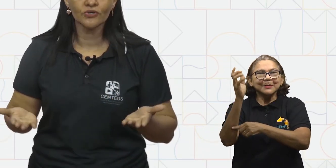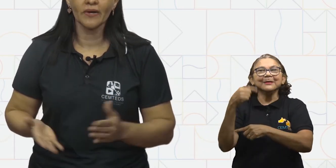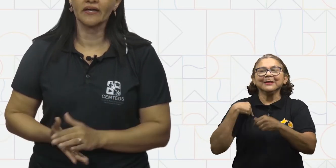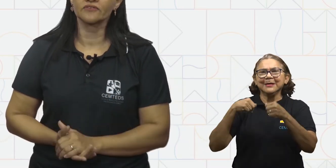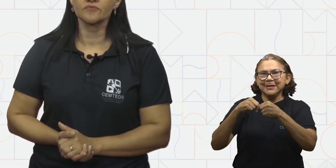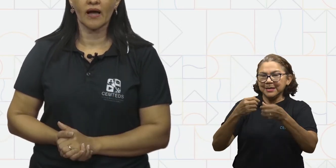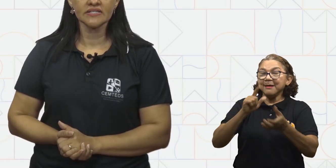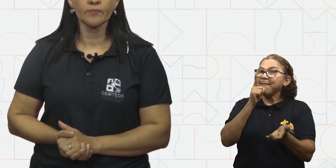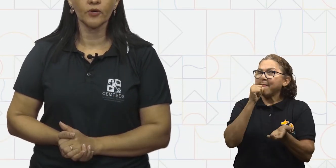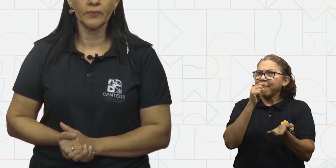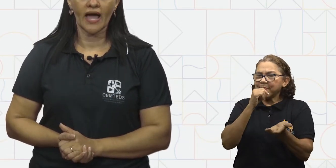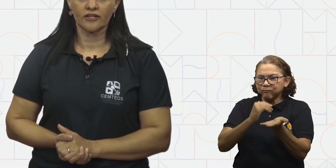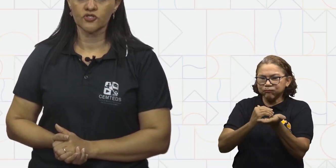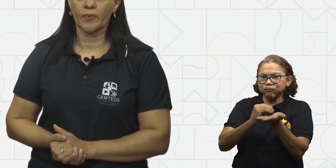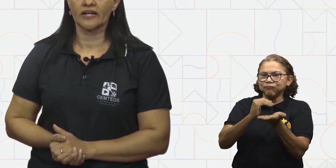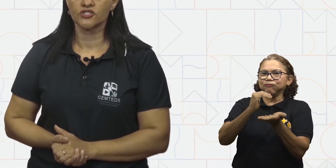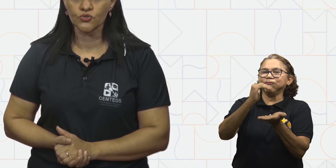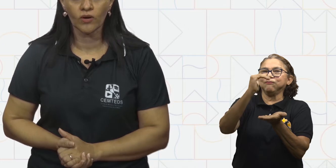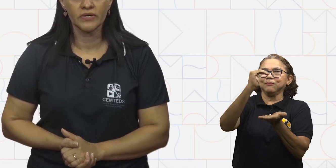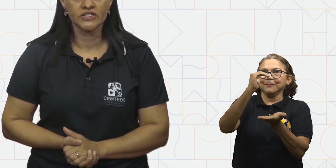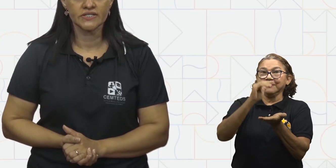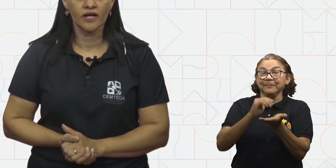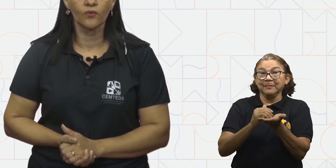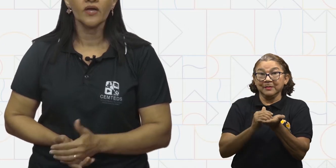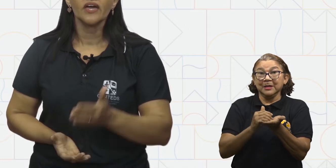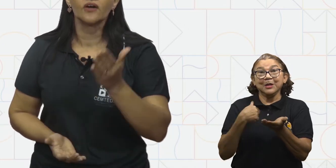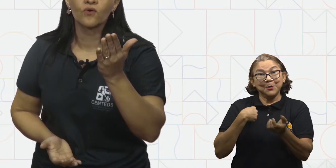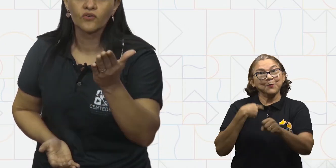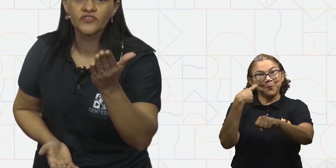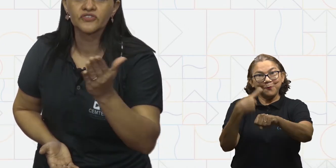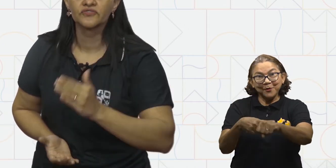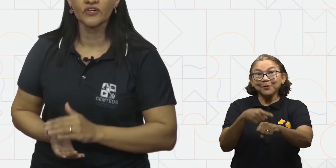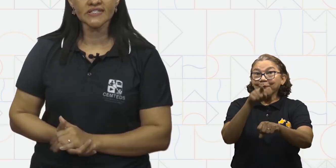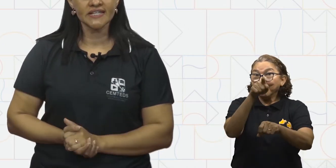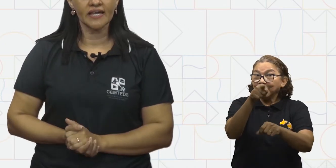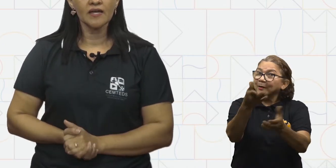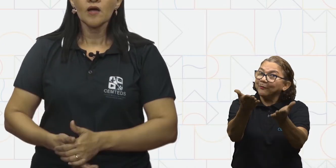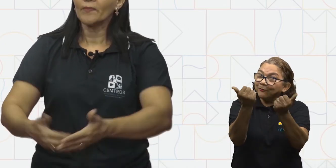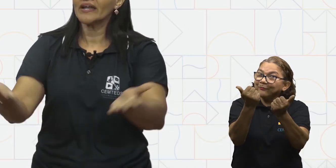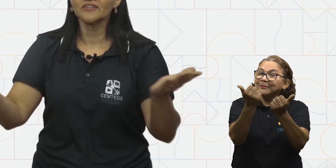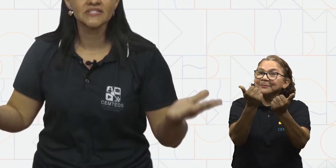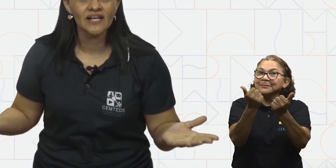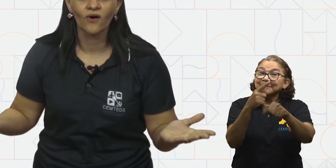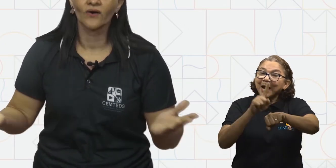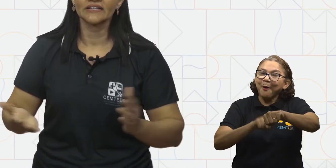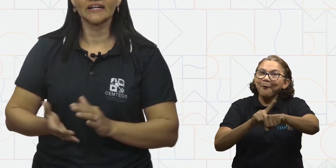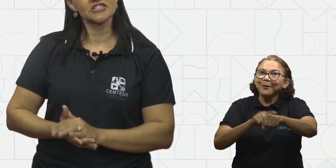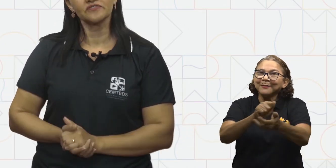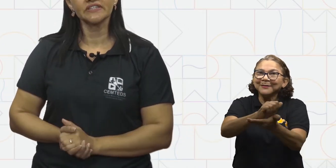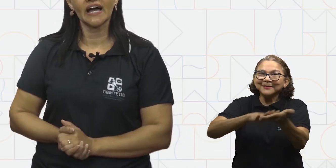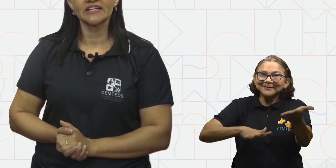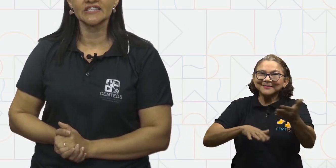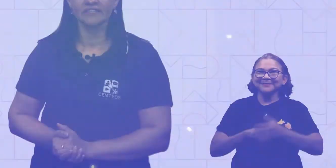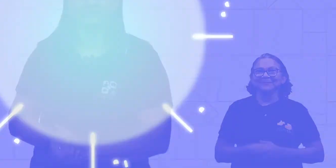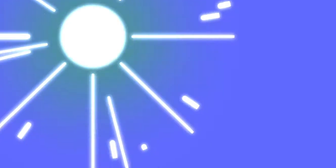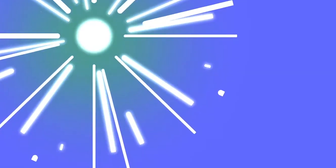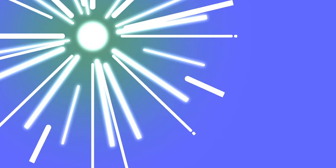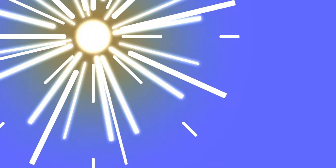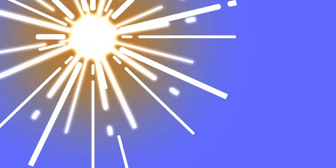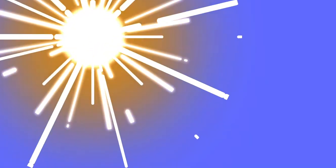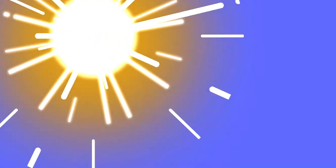alguns instrumentos mais apropriados para a sua medição, eu convido você para a nossa hora da